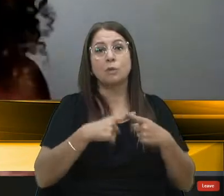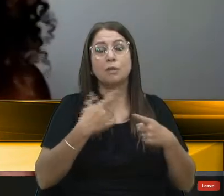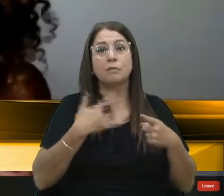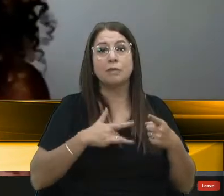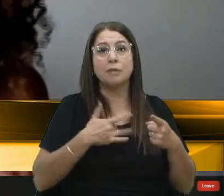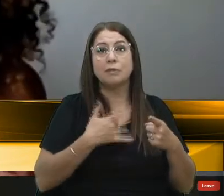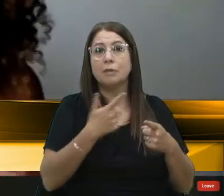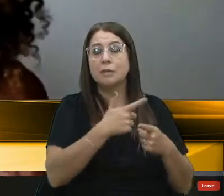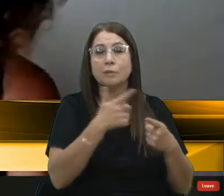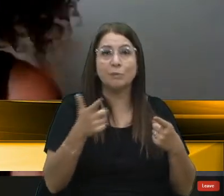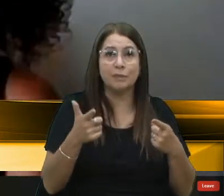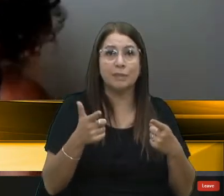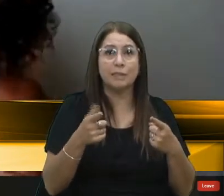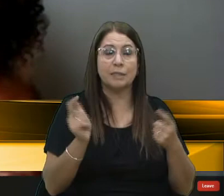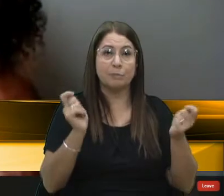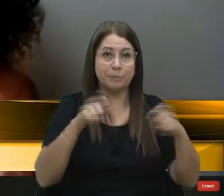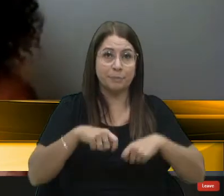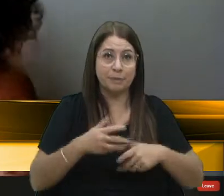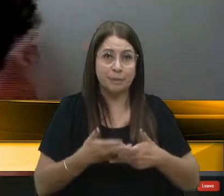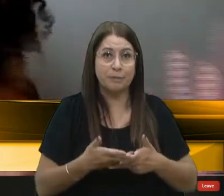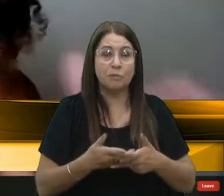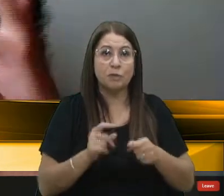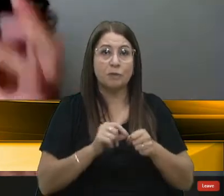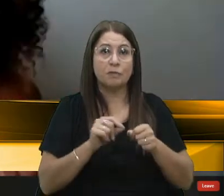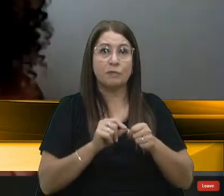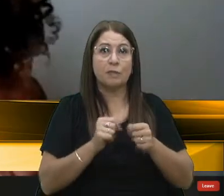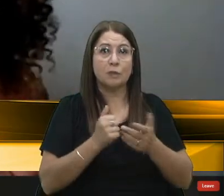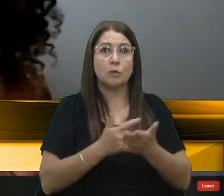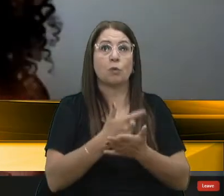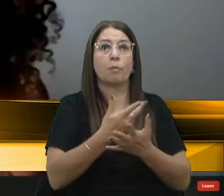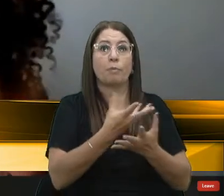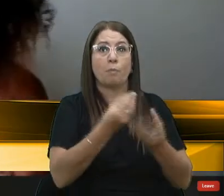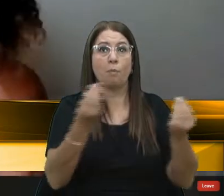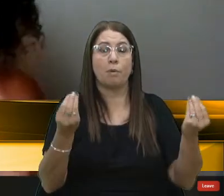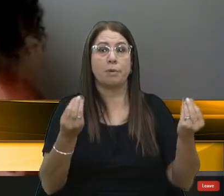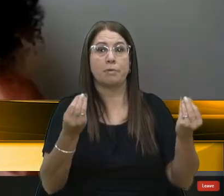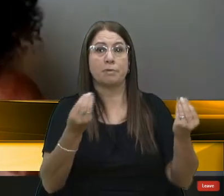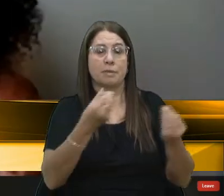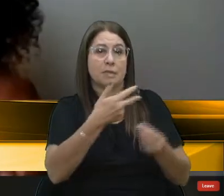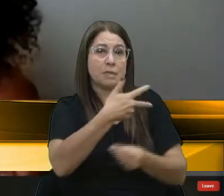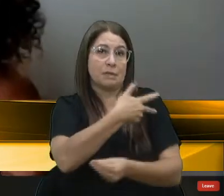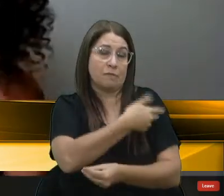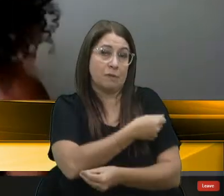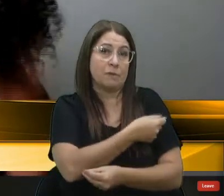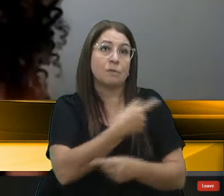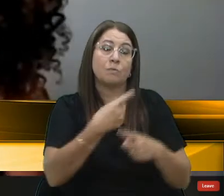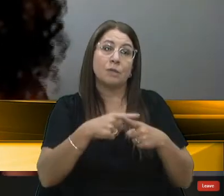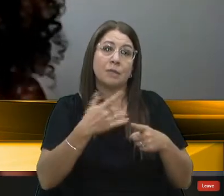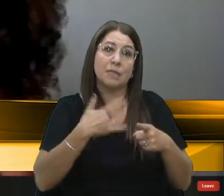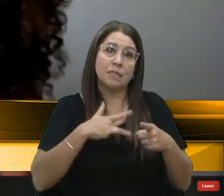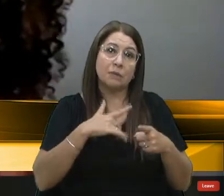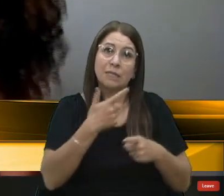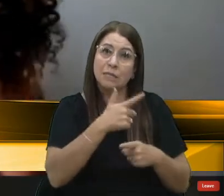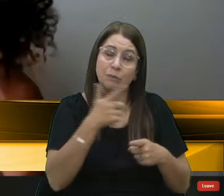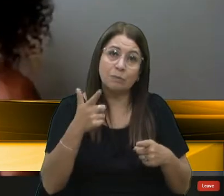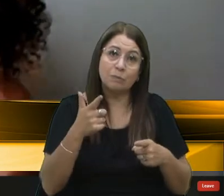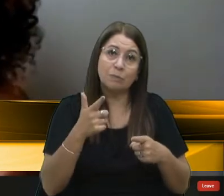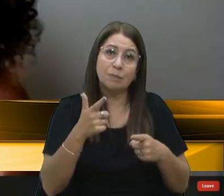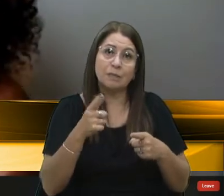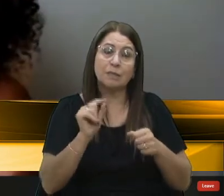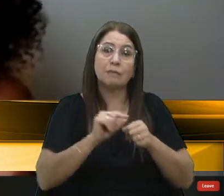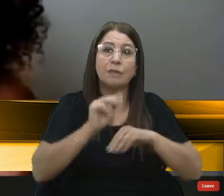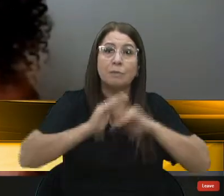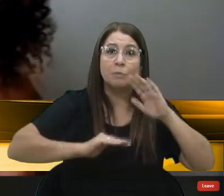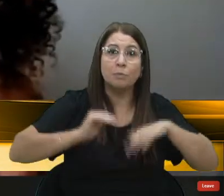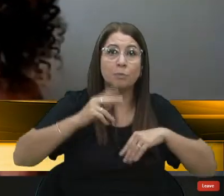gente ainda não tem a possibilidade de realizar uma compra grande de vacina, porque infelizmente a gente ainda não tem implementado